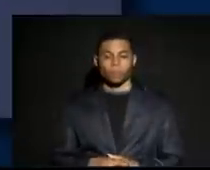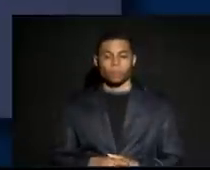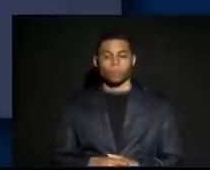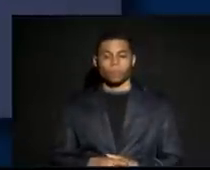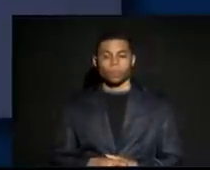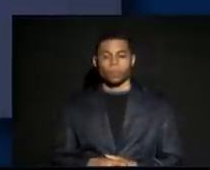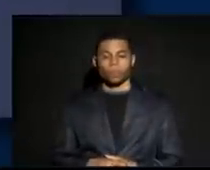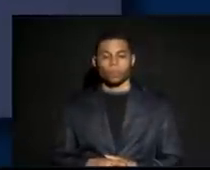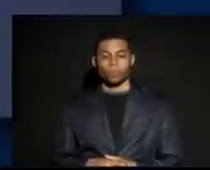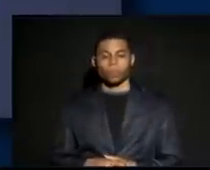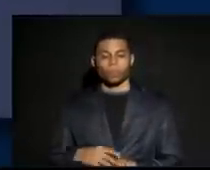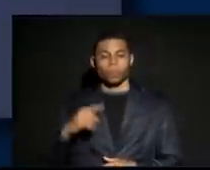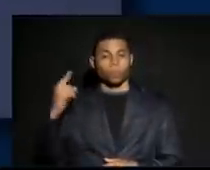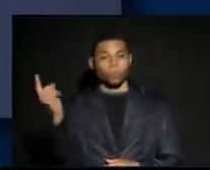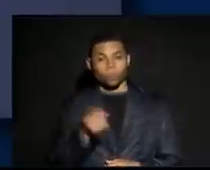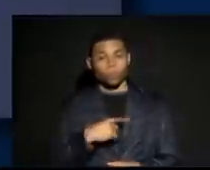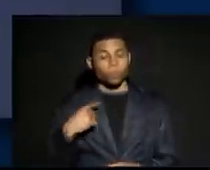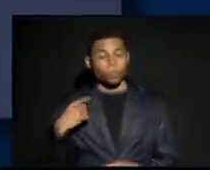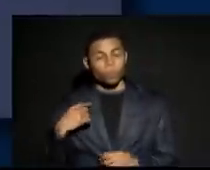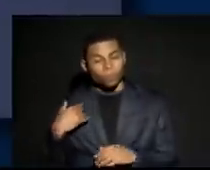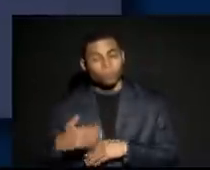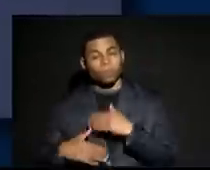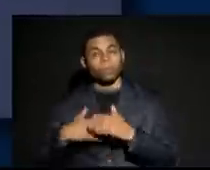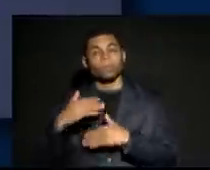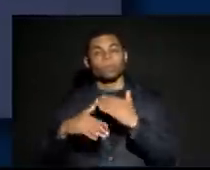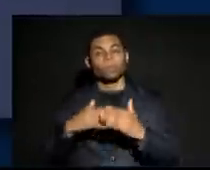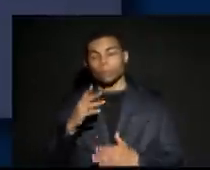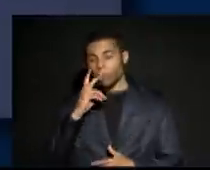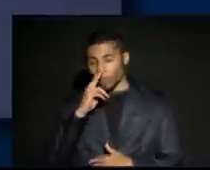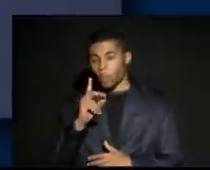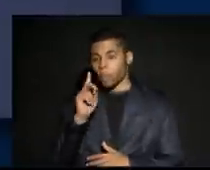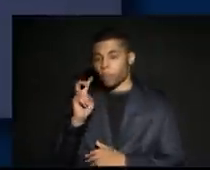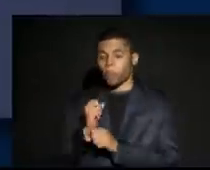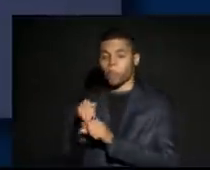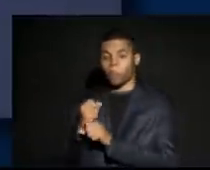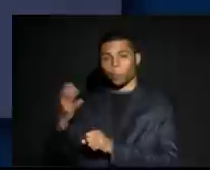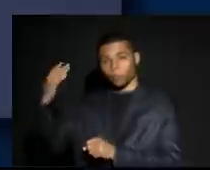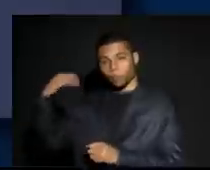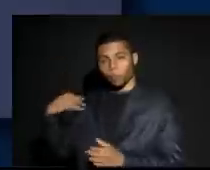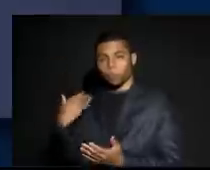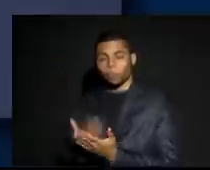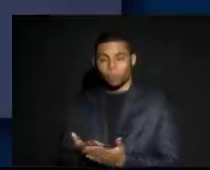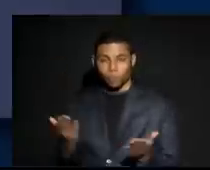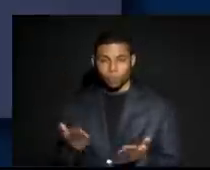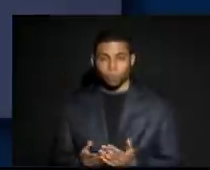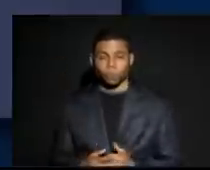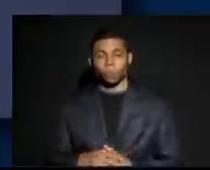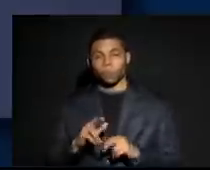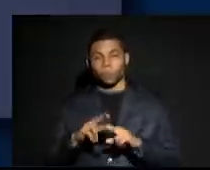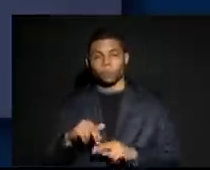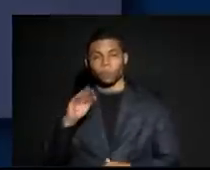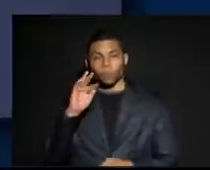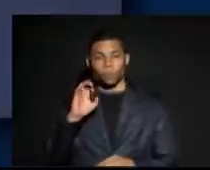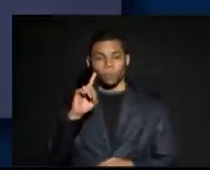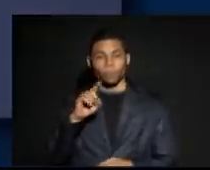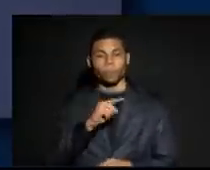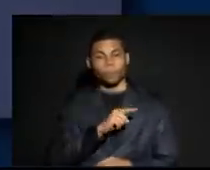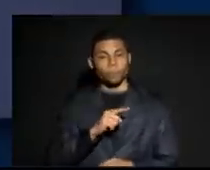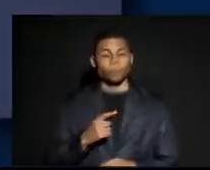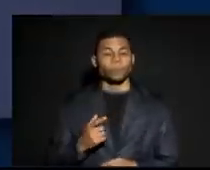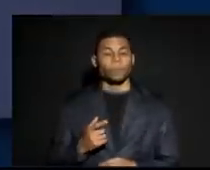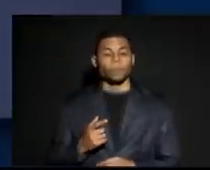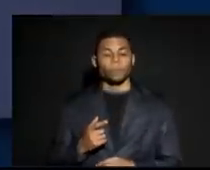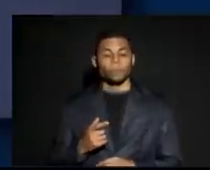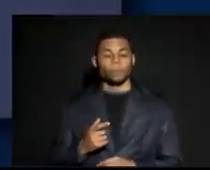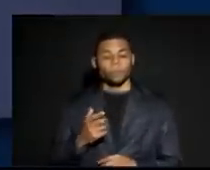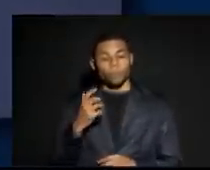vê nessa agenda de muito construtiva dos últimos 15 anos então eu acho que o feto é um pouco hesitante